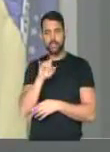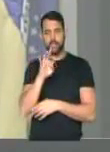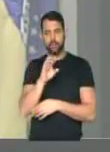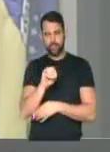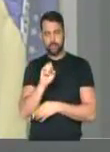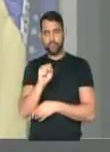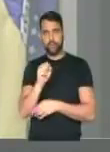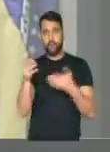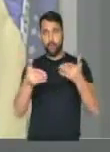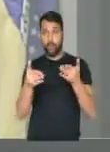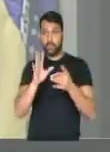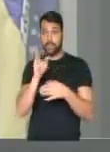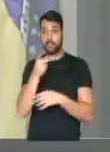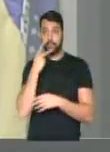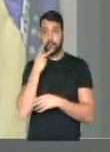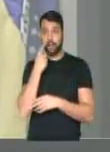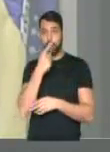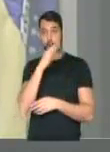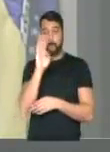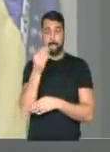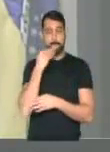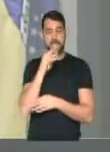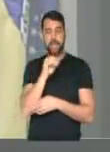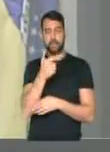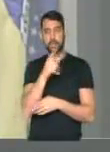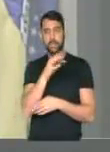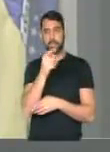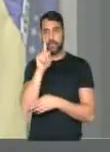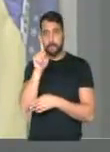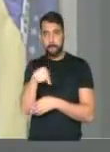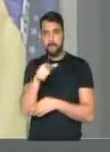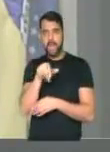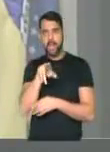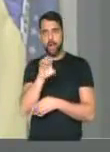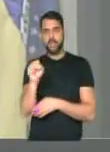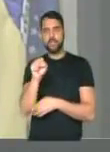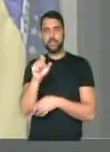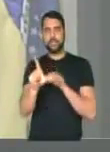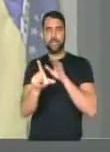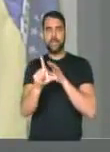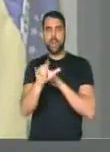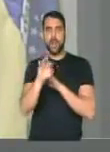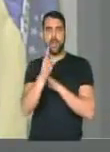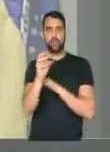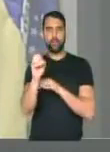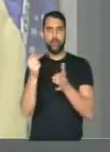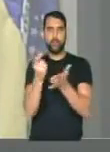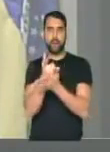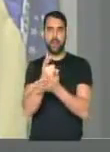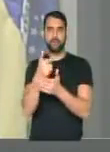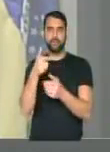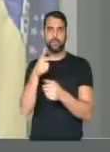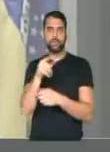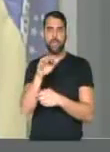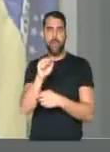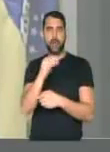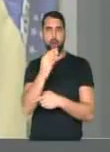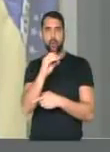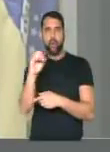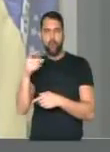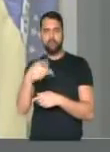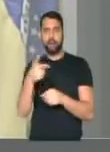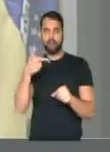litros. Hoje já se fala em 1 bilhão e 300 milhões de litros importados dos Estados